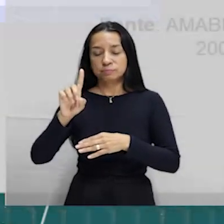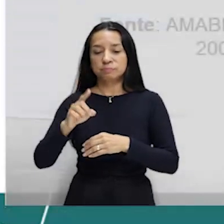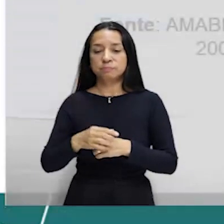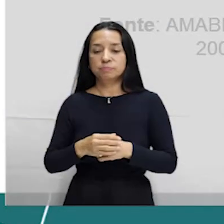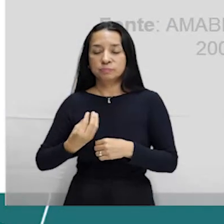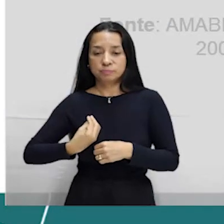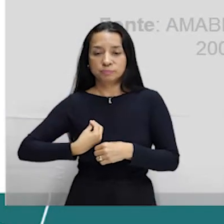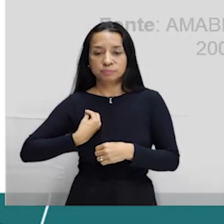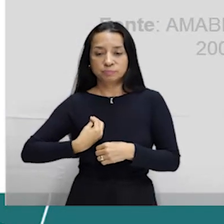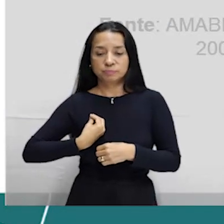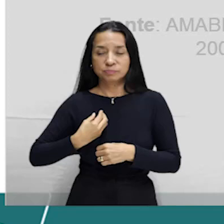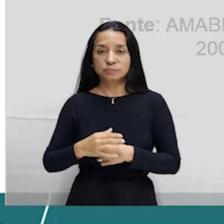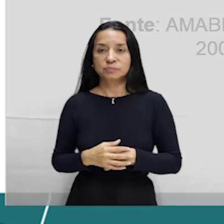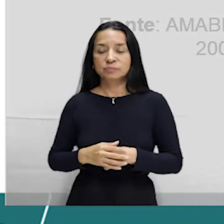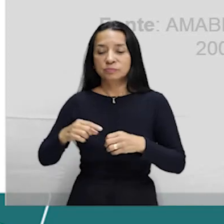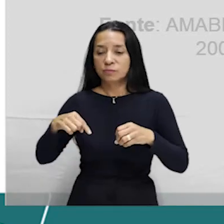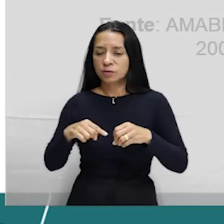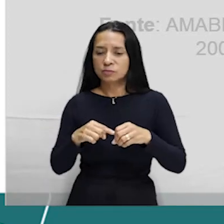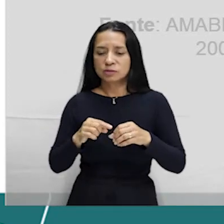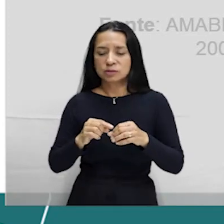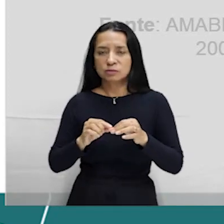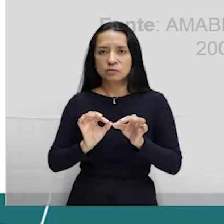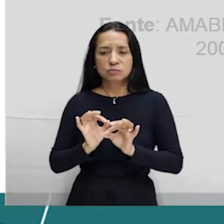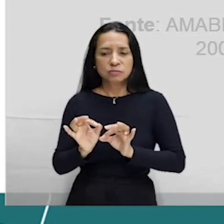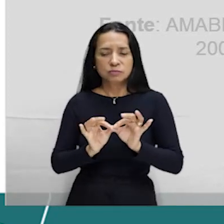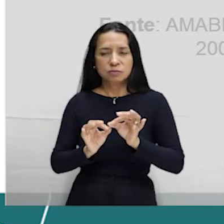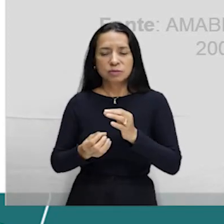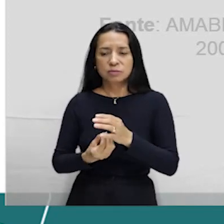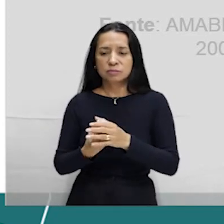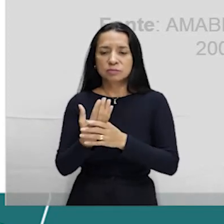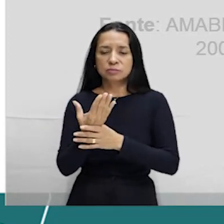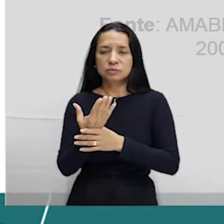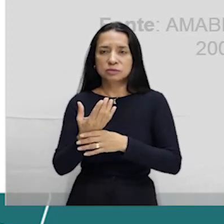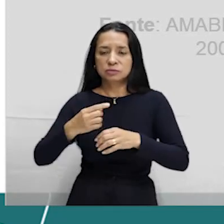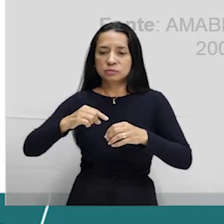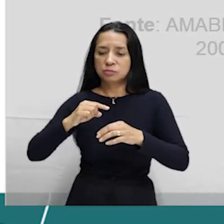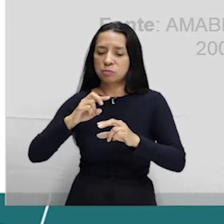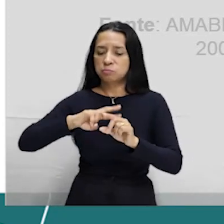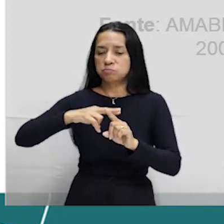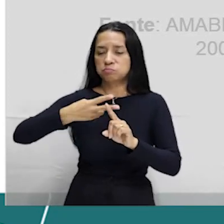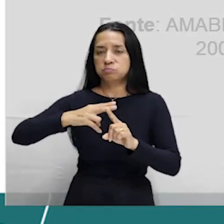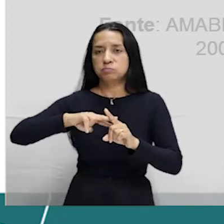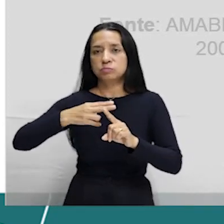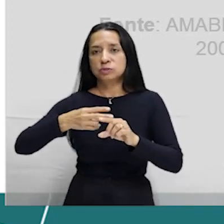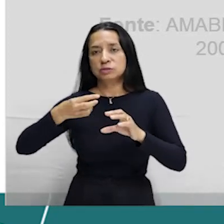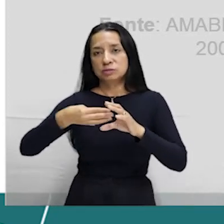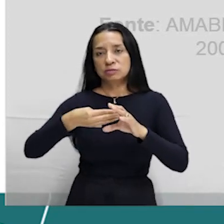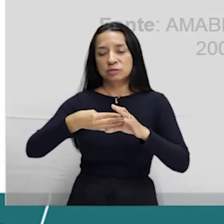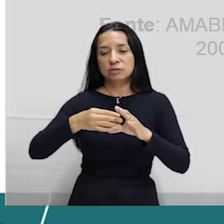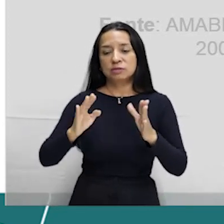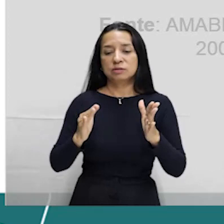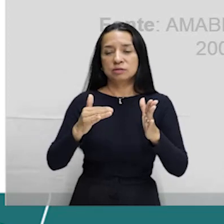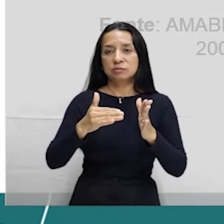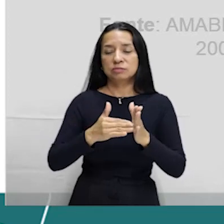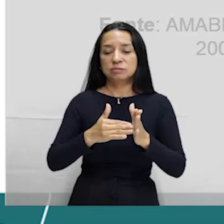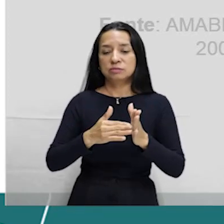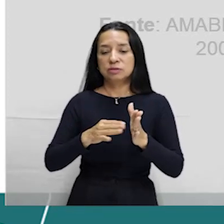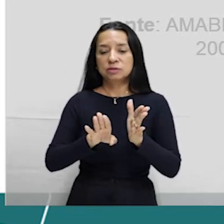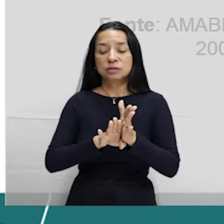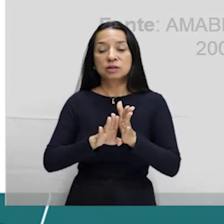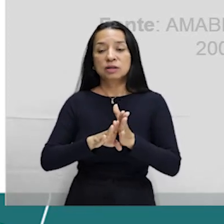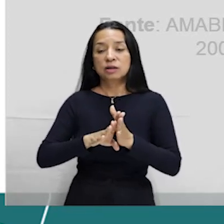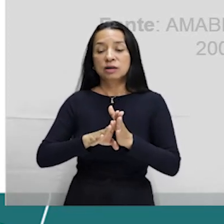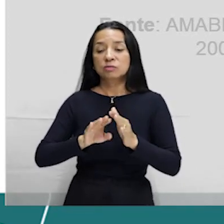zigoto foi formado pela fecundação, ele passou por várias multiplicações celulares até chegar ao estágio de